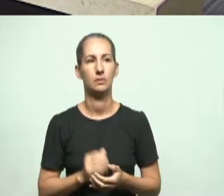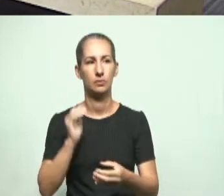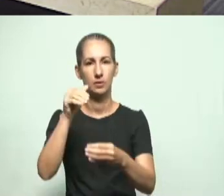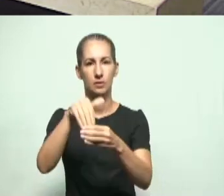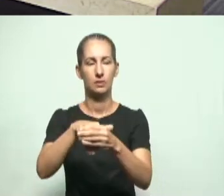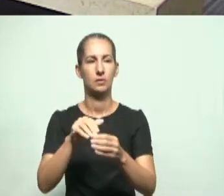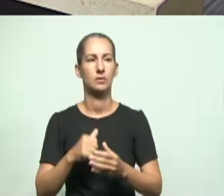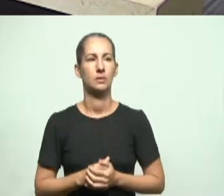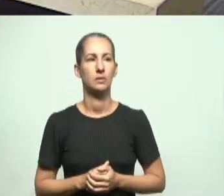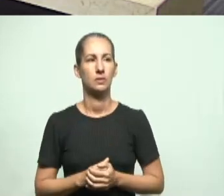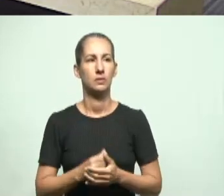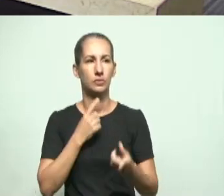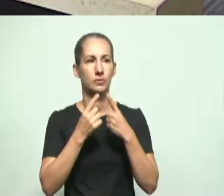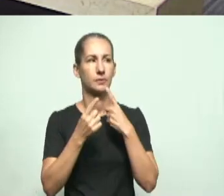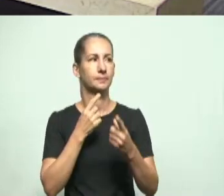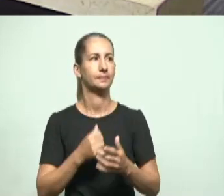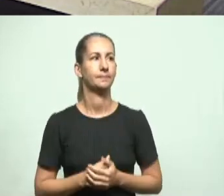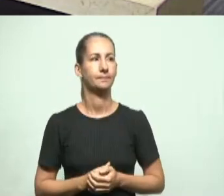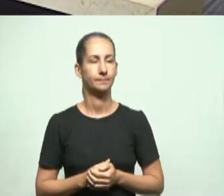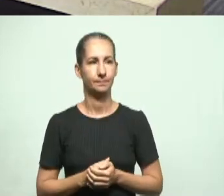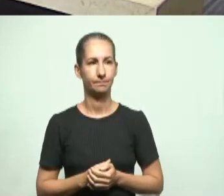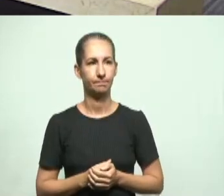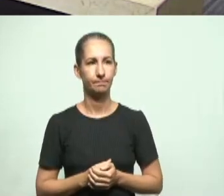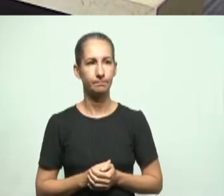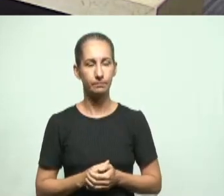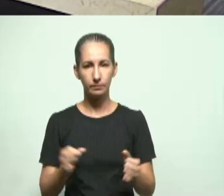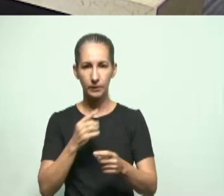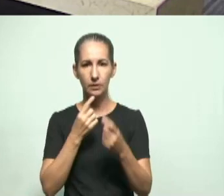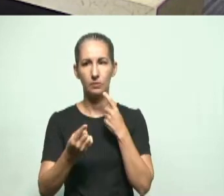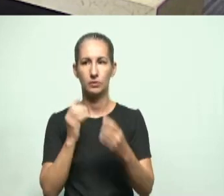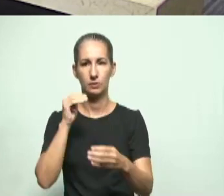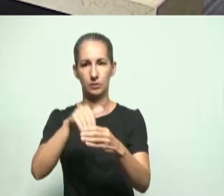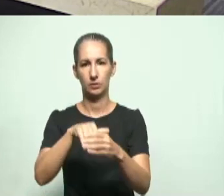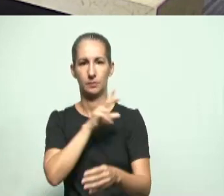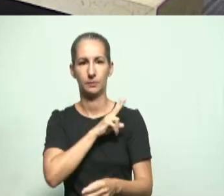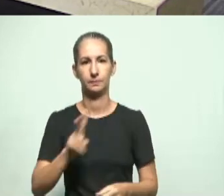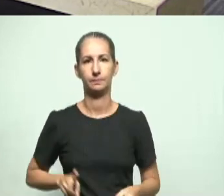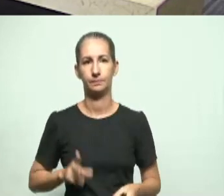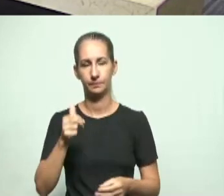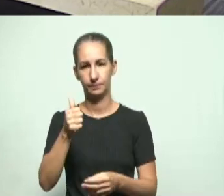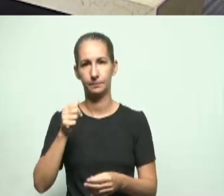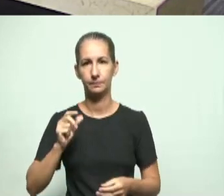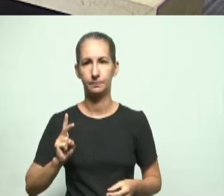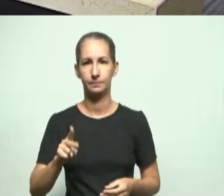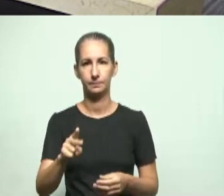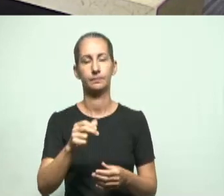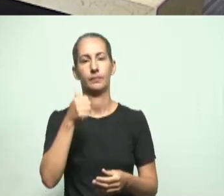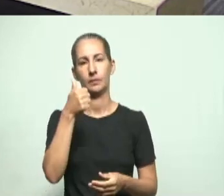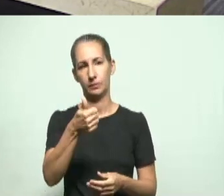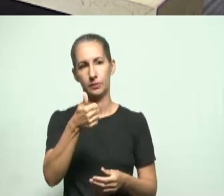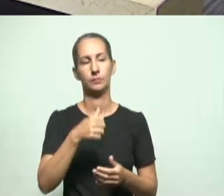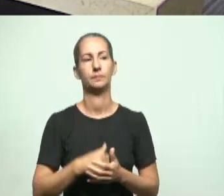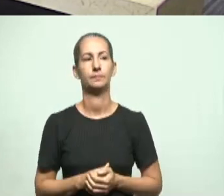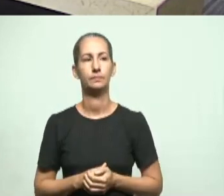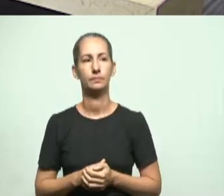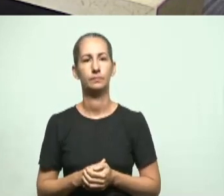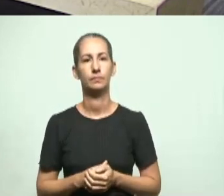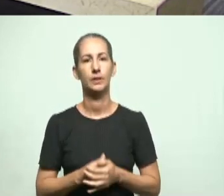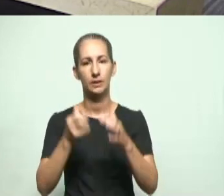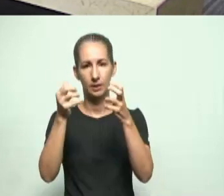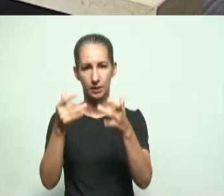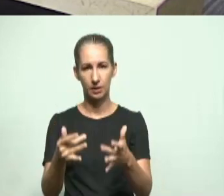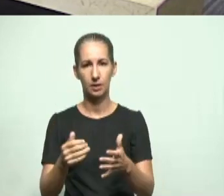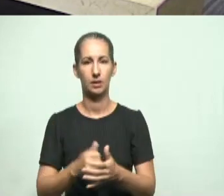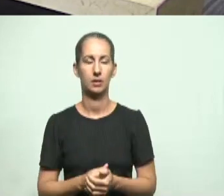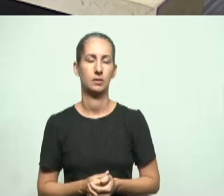votação, em discussão, encerrada a discussão, a votos, vereadores que aprovam, como estão, aprovado. Para declarar. Para